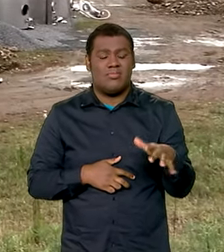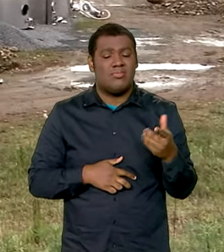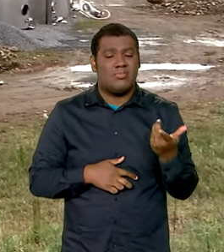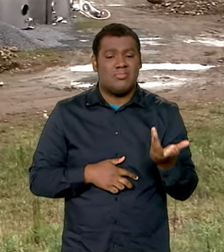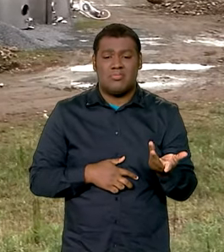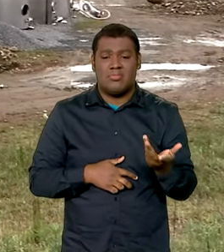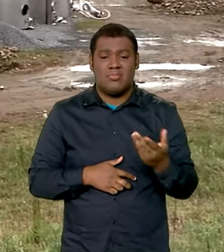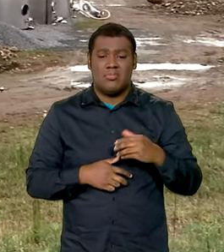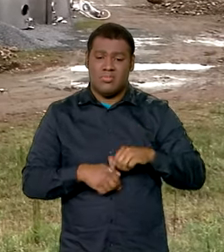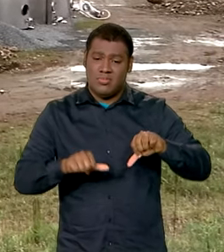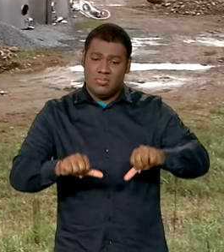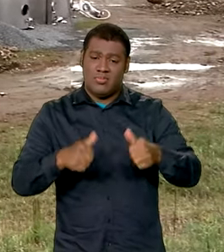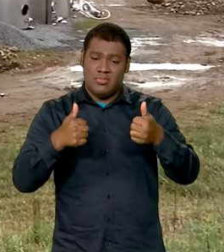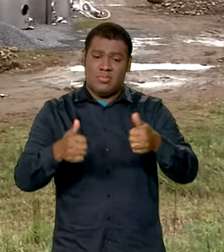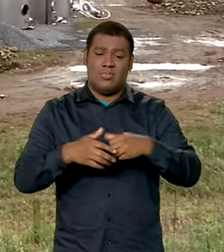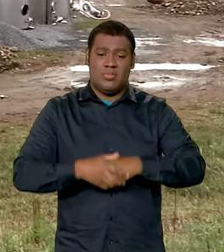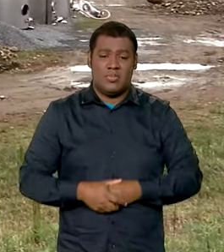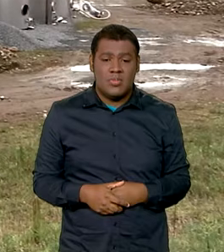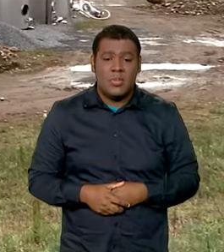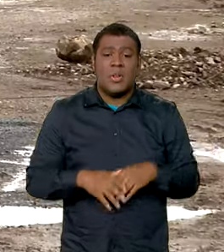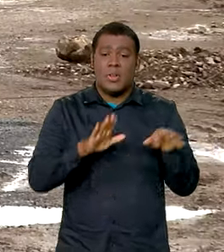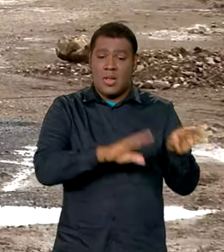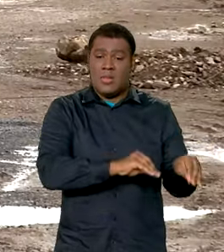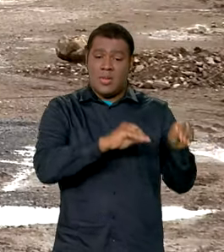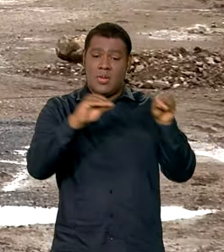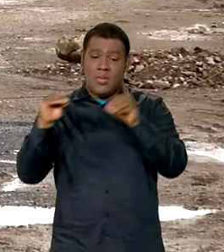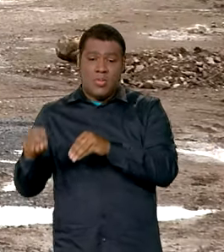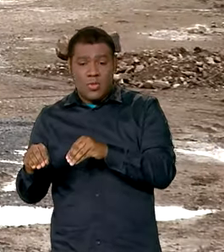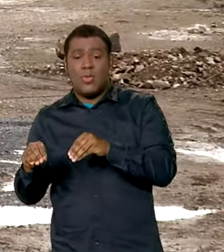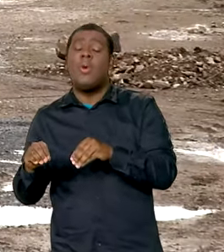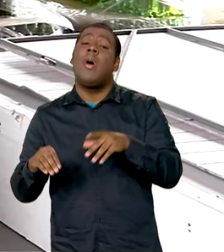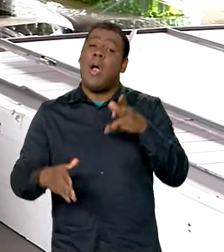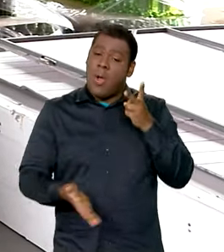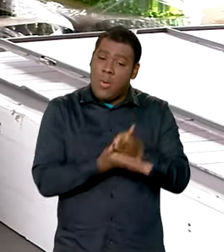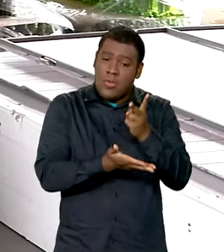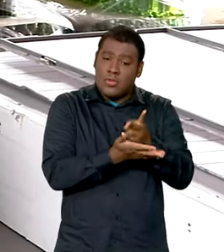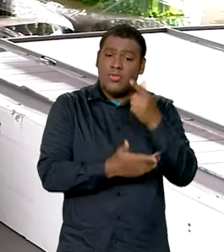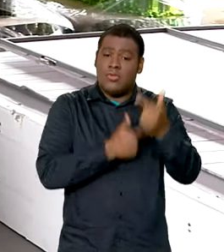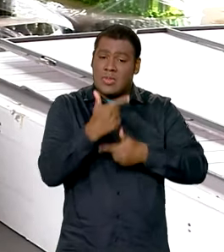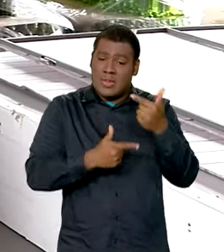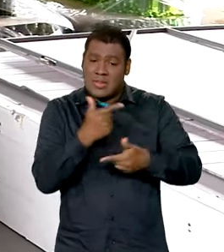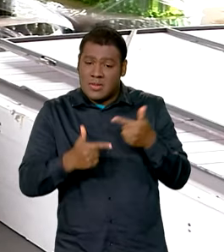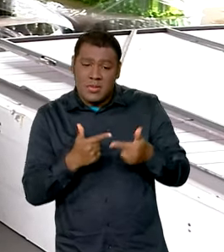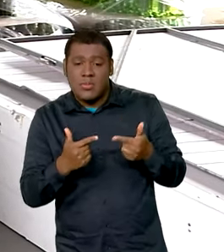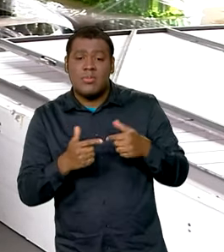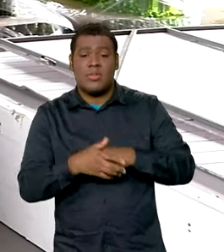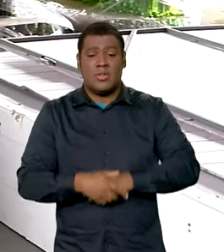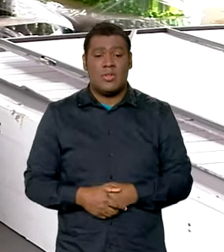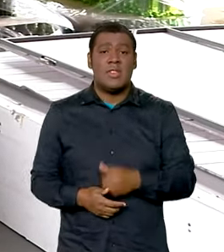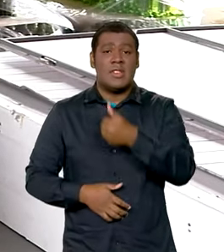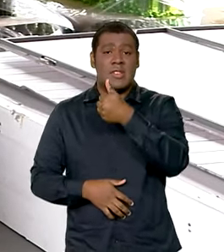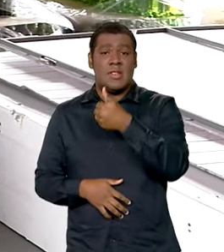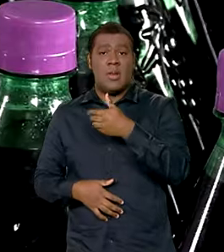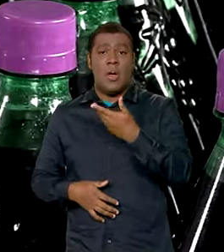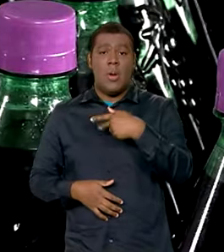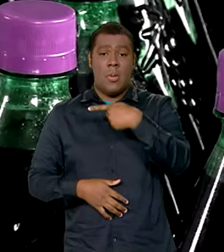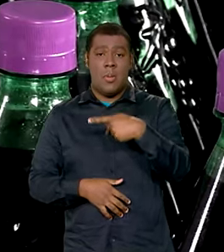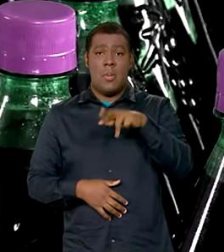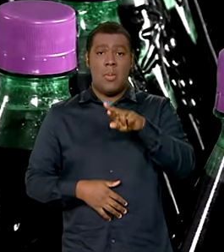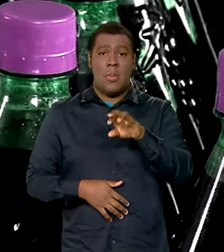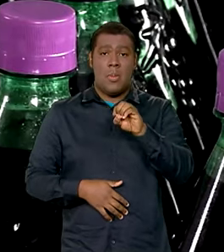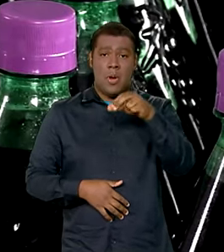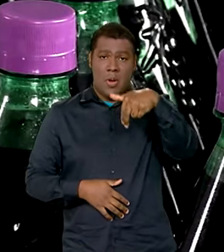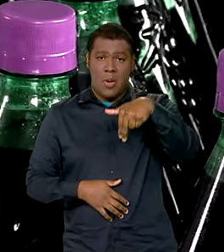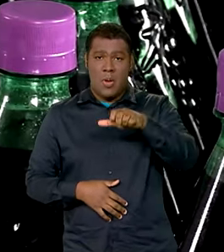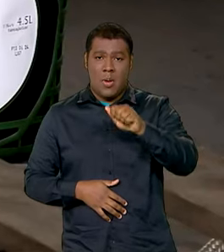Ismael transferiu a estrutura para outro galpão e seguiu com a produção. Com R$ 150 mil do PRONAMP, ele